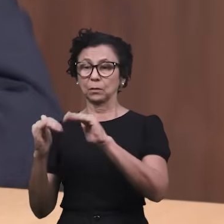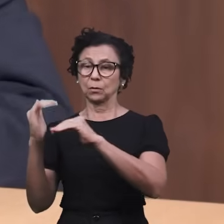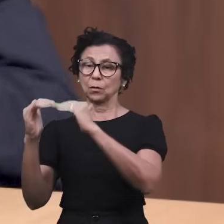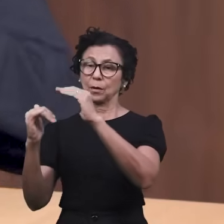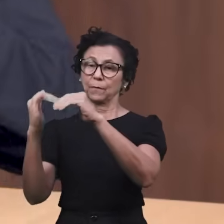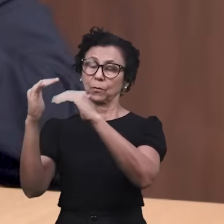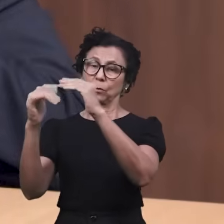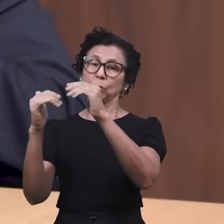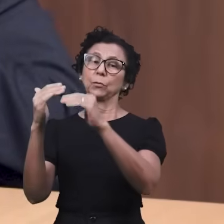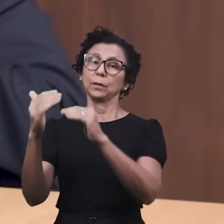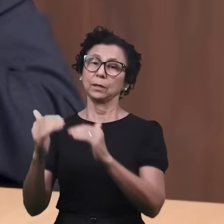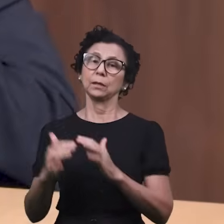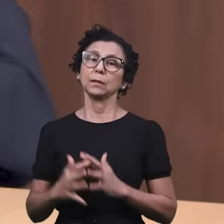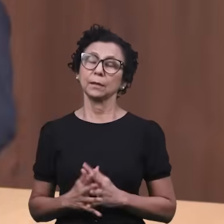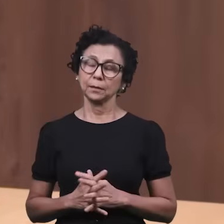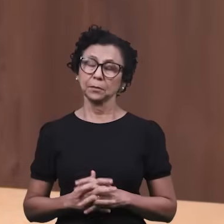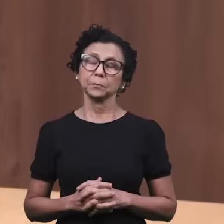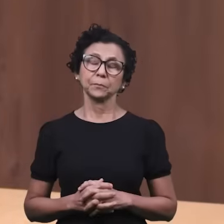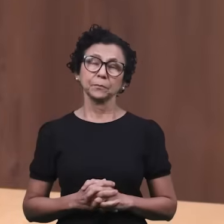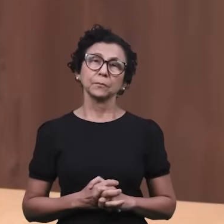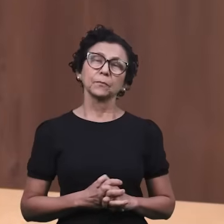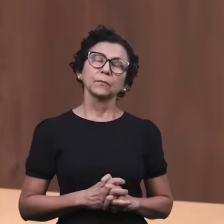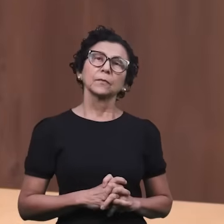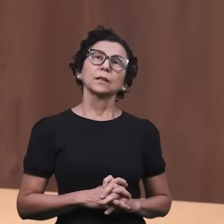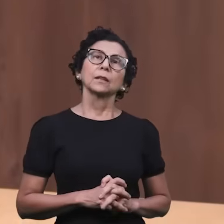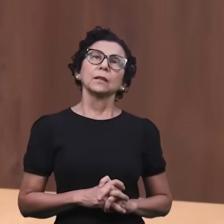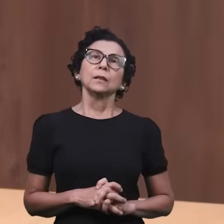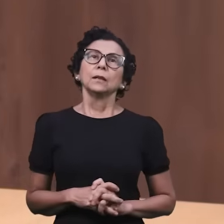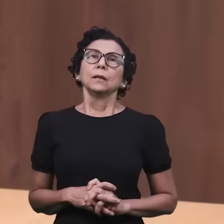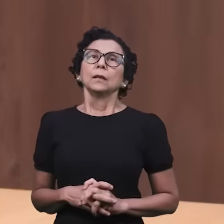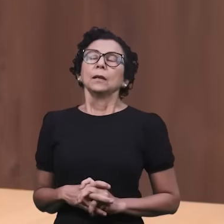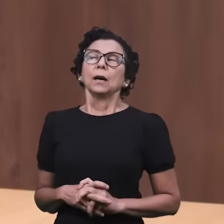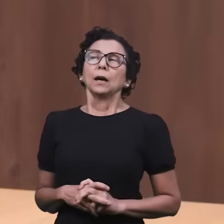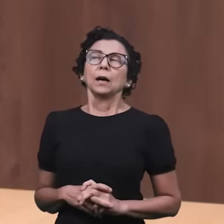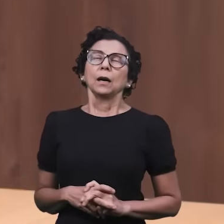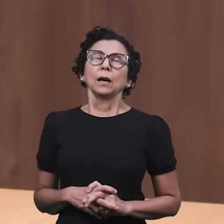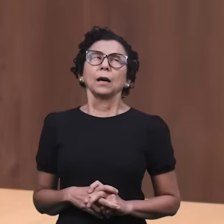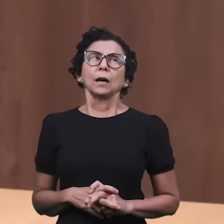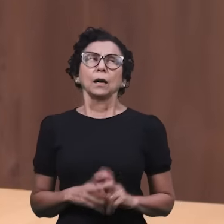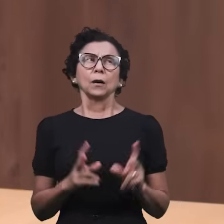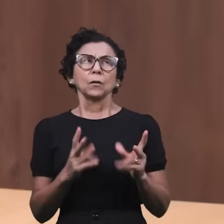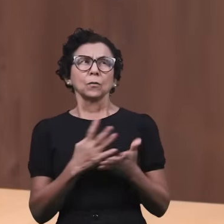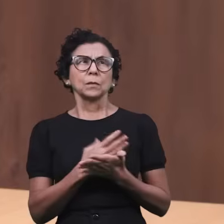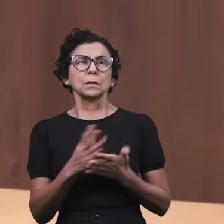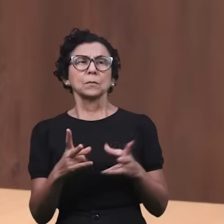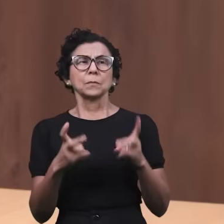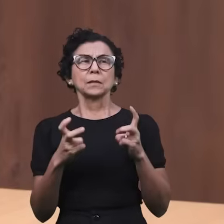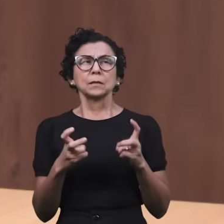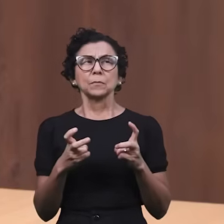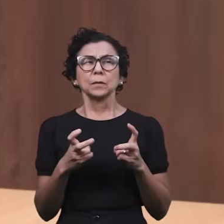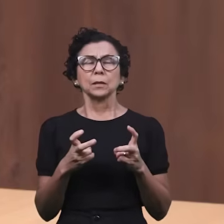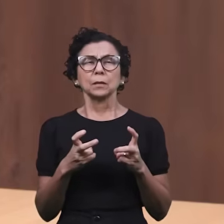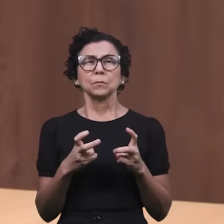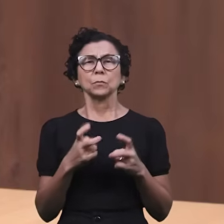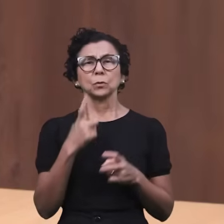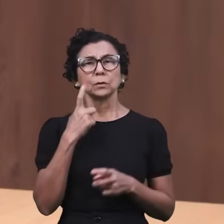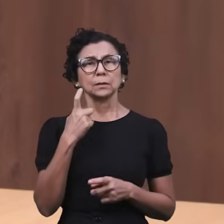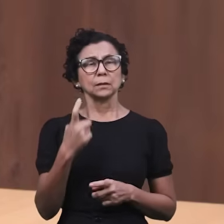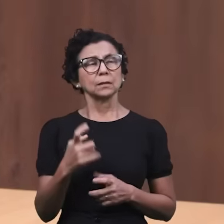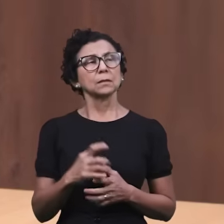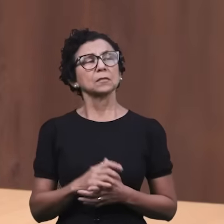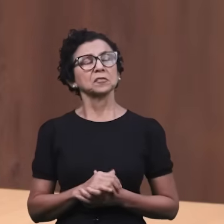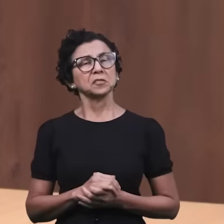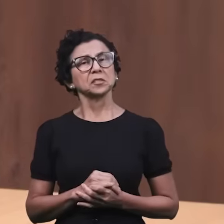mas aperfeiçoar o nosso entendimento acerca da doutrina, nós começamos a perceber coisas novas e interessantes a respeito